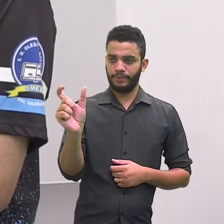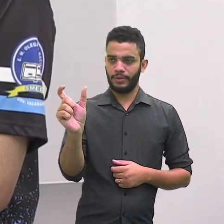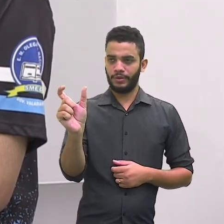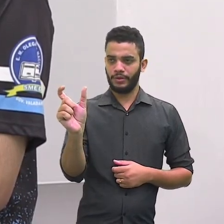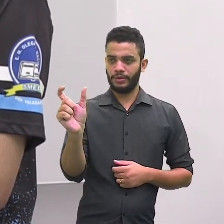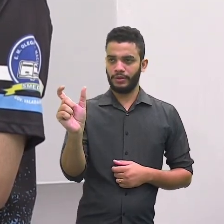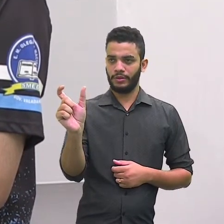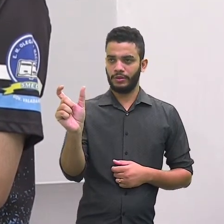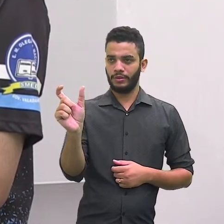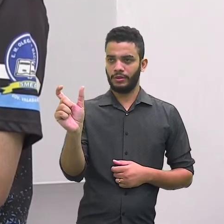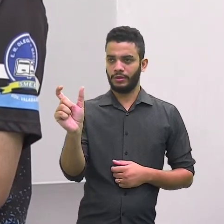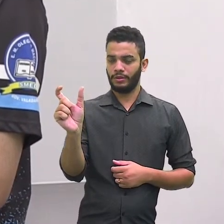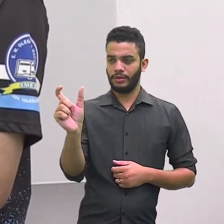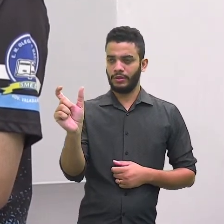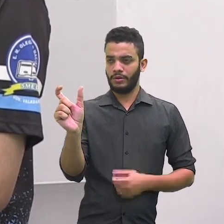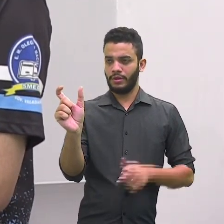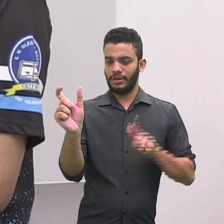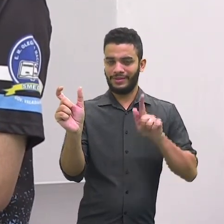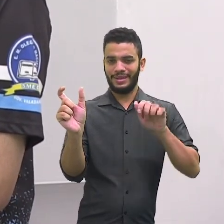gagueira.